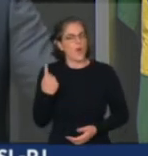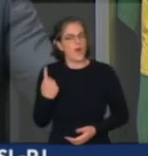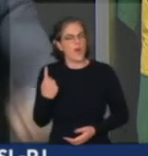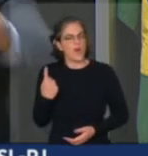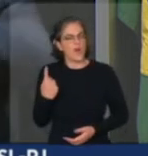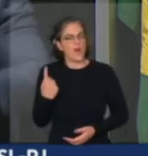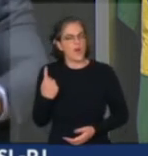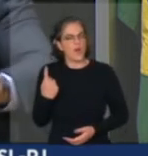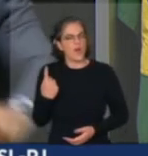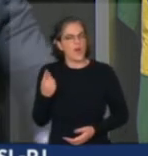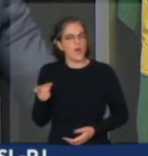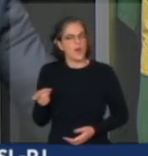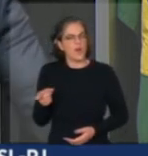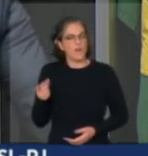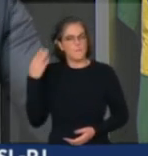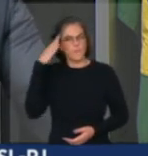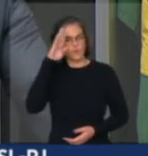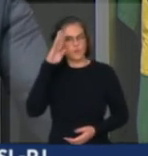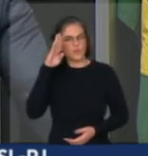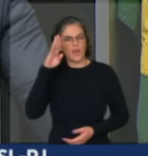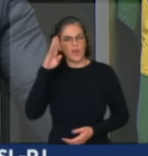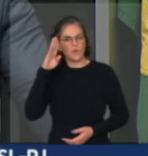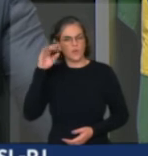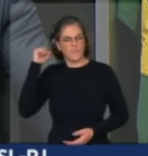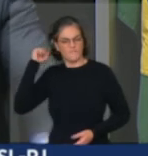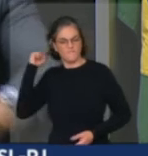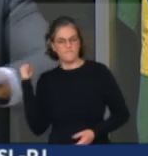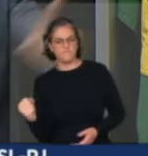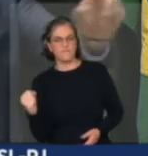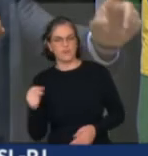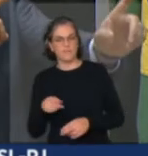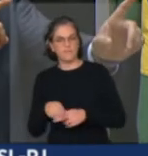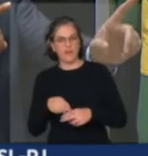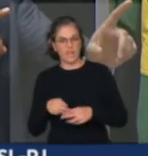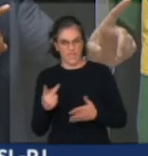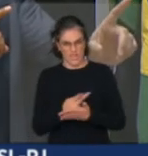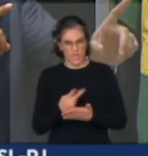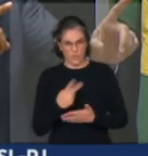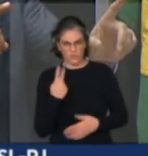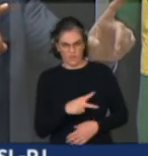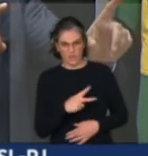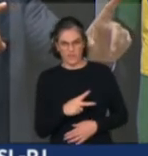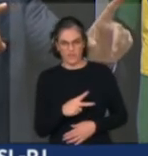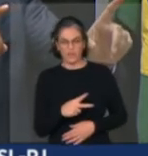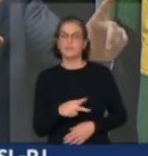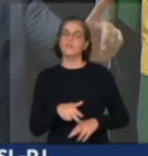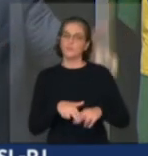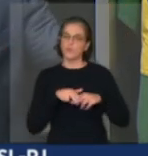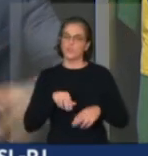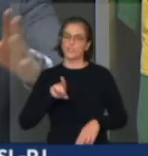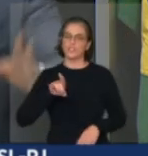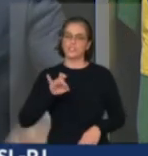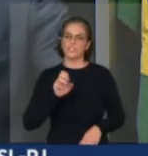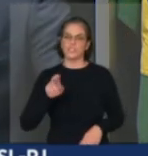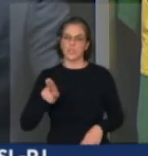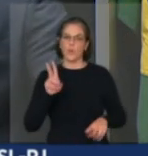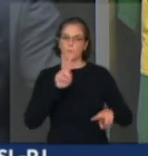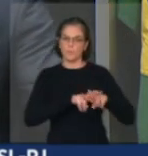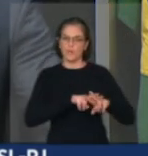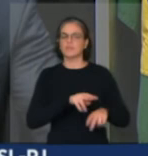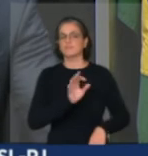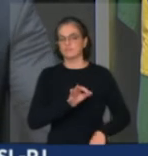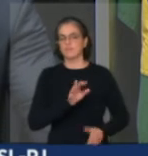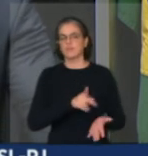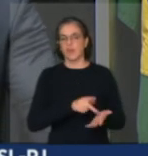nosso. Por isso que José Dirceu, por todos os seus crimes, já deveria estar preso, foi solto mais uma vez,